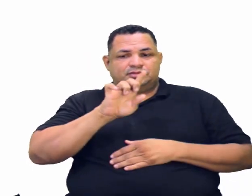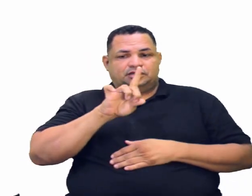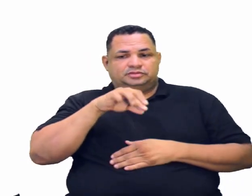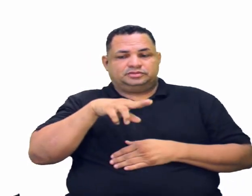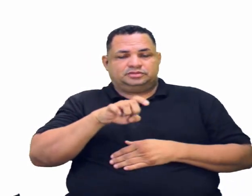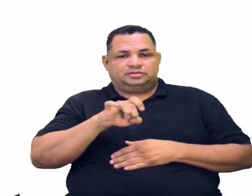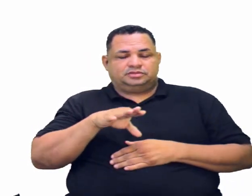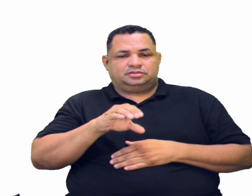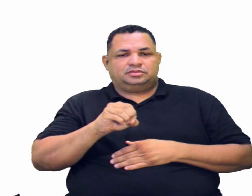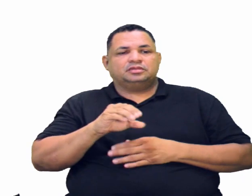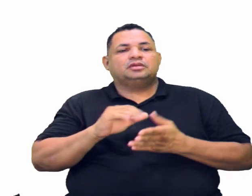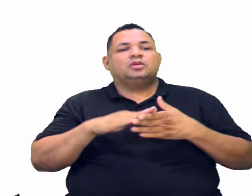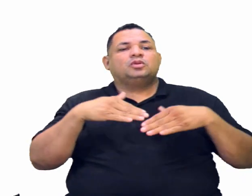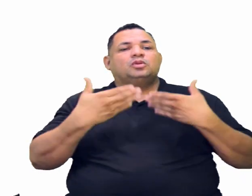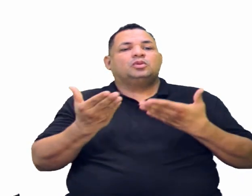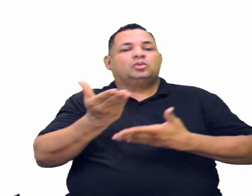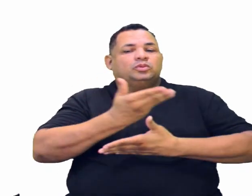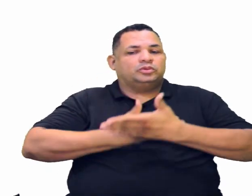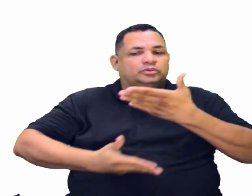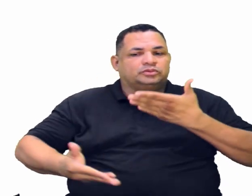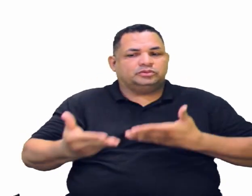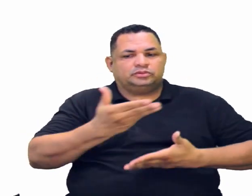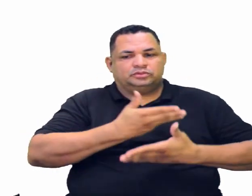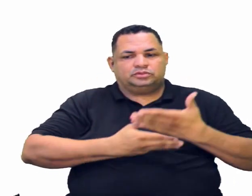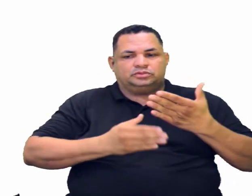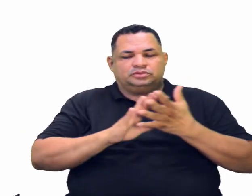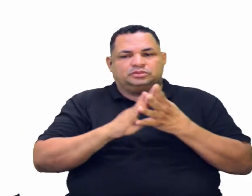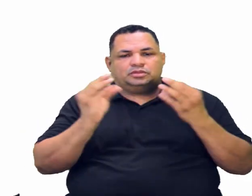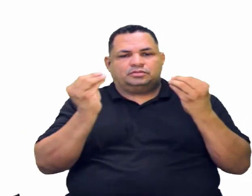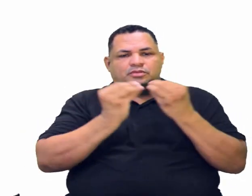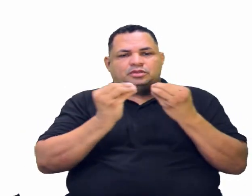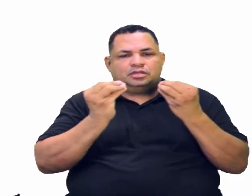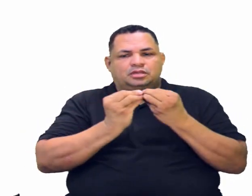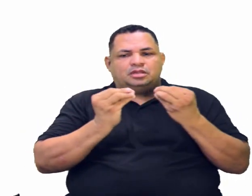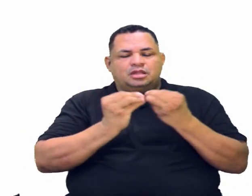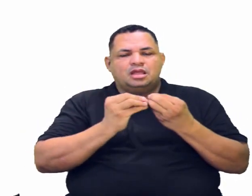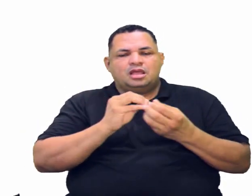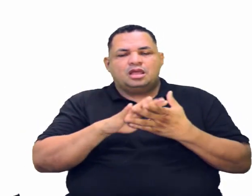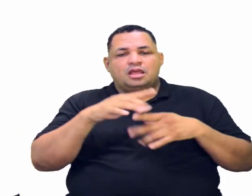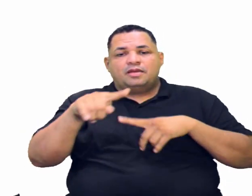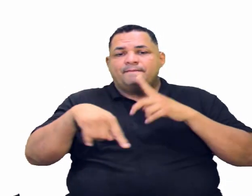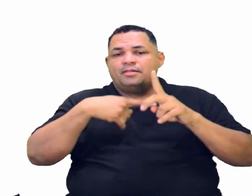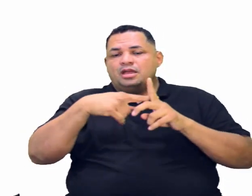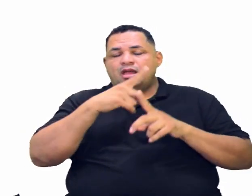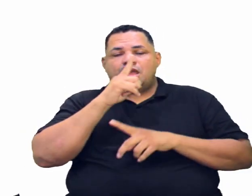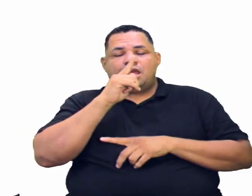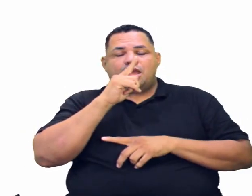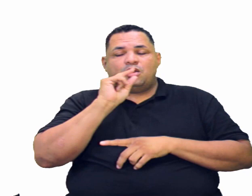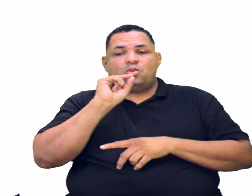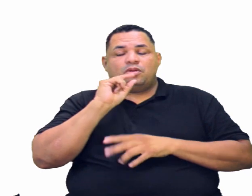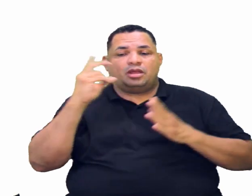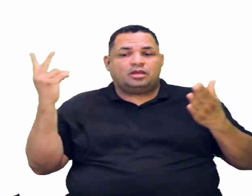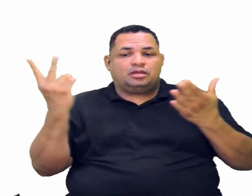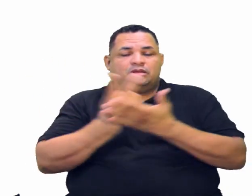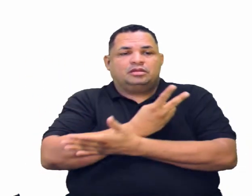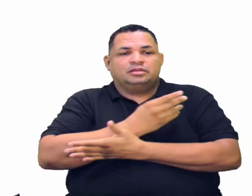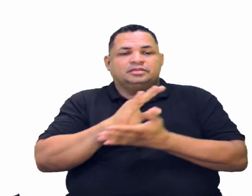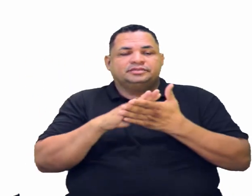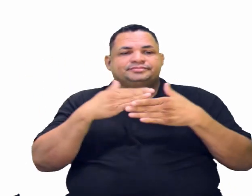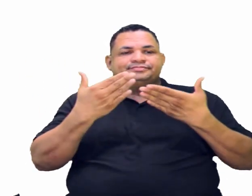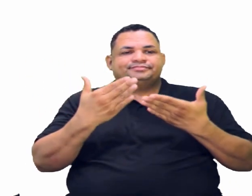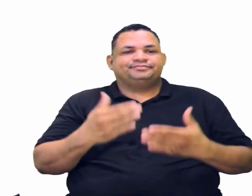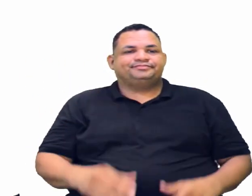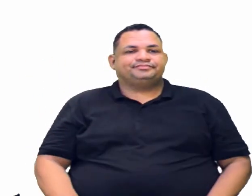certo? Ao interagir com a molécula de água, o que, que vai acontecer aqui? É como